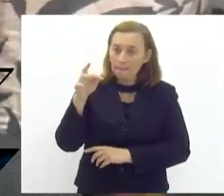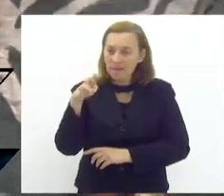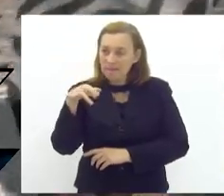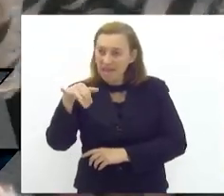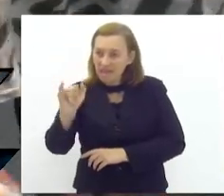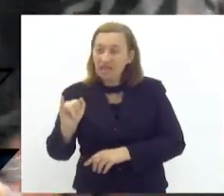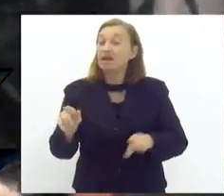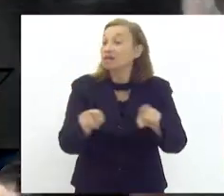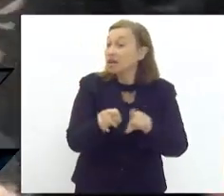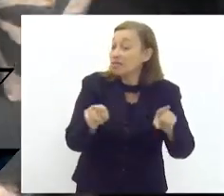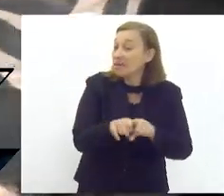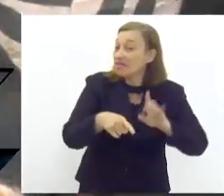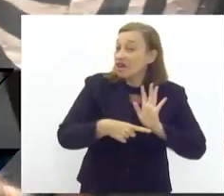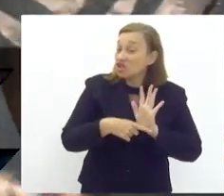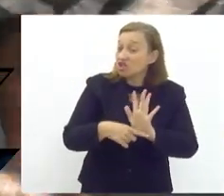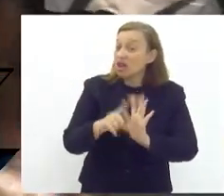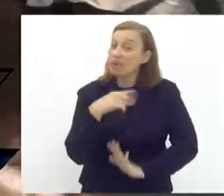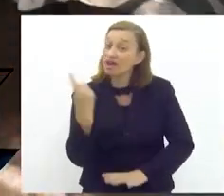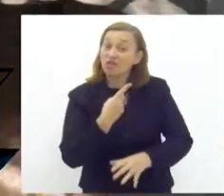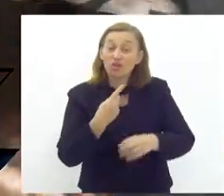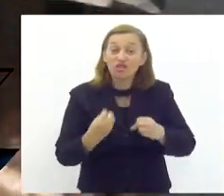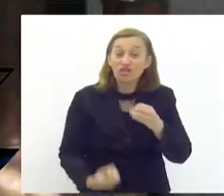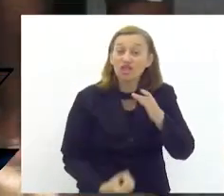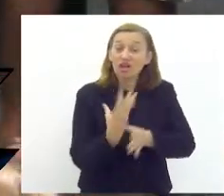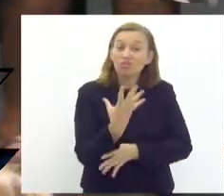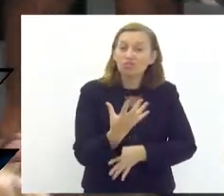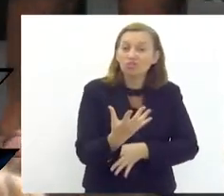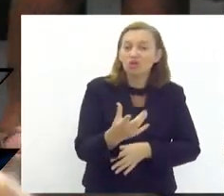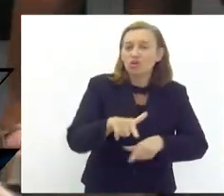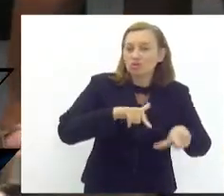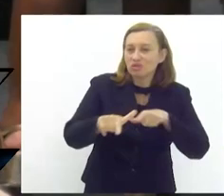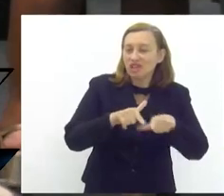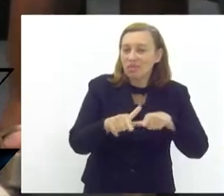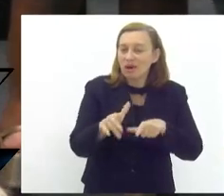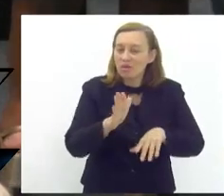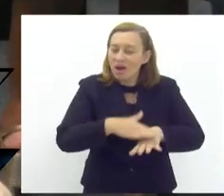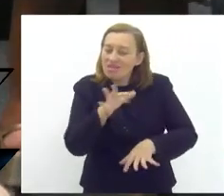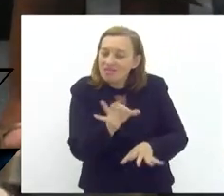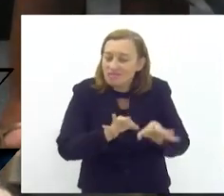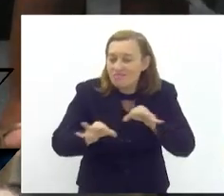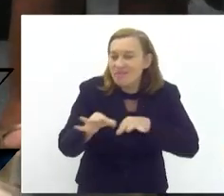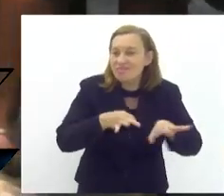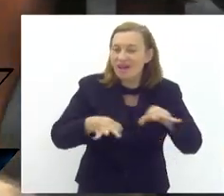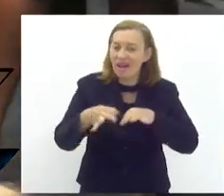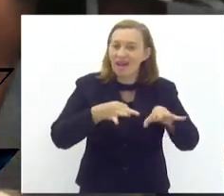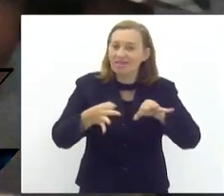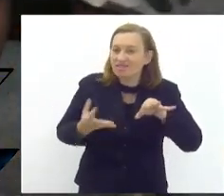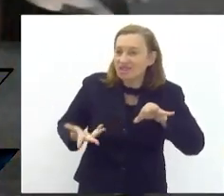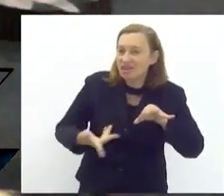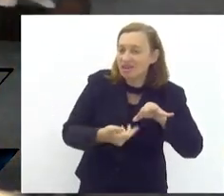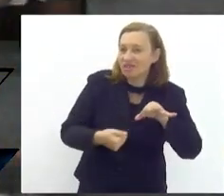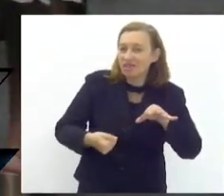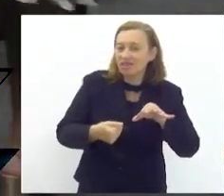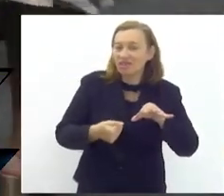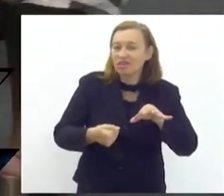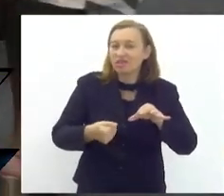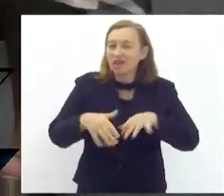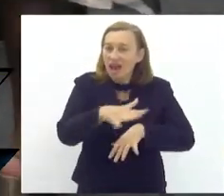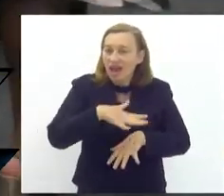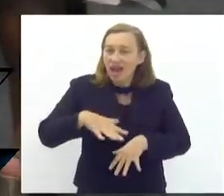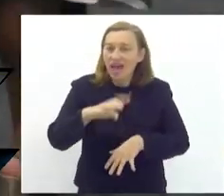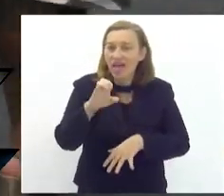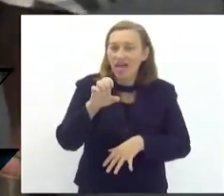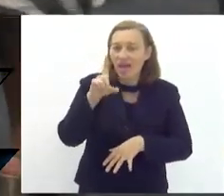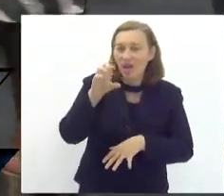facilitar para que a gente Construa um trabalho mais planejado e mais efetivo no campo do ecoturismo e